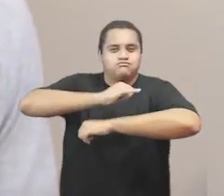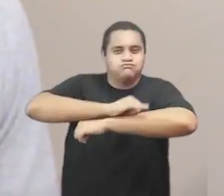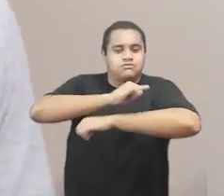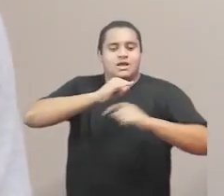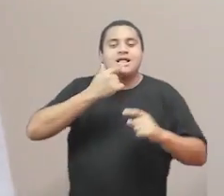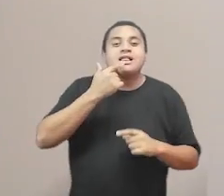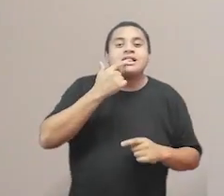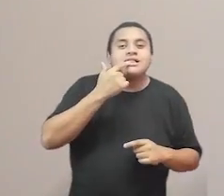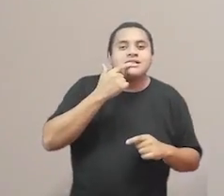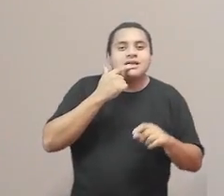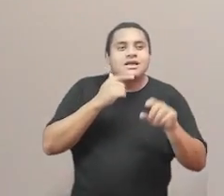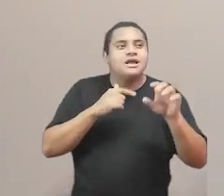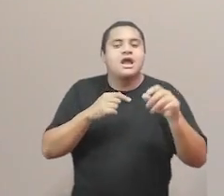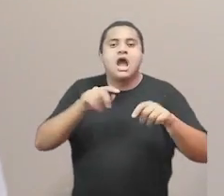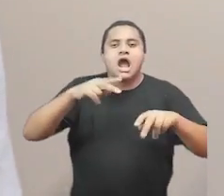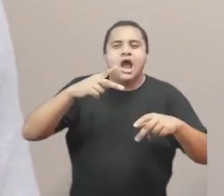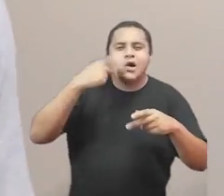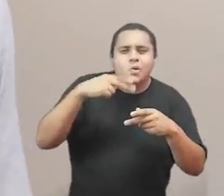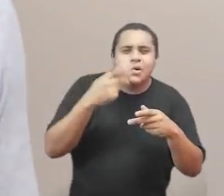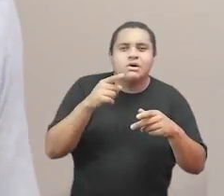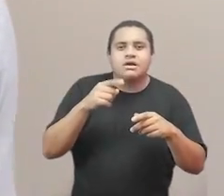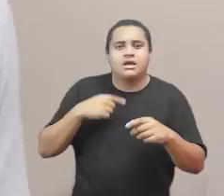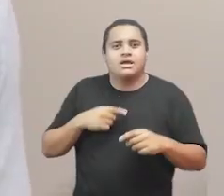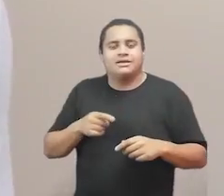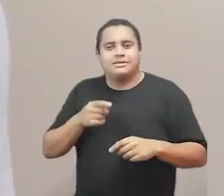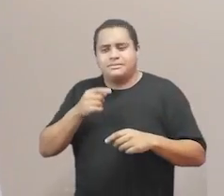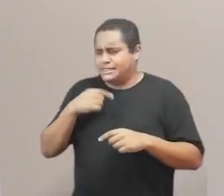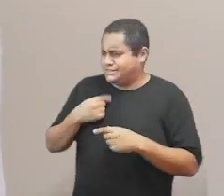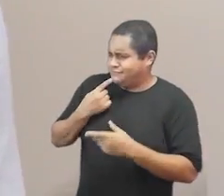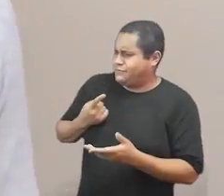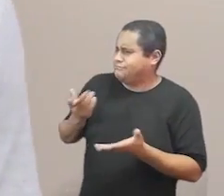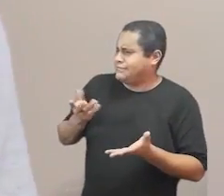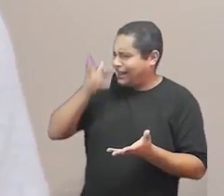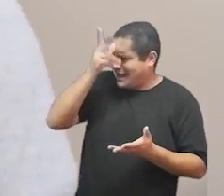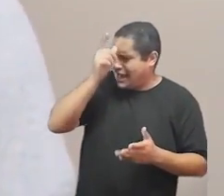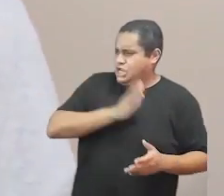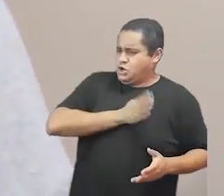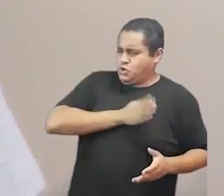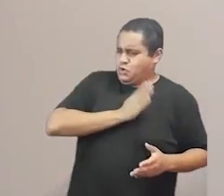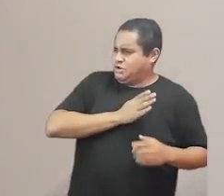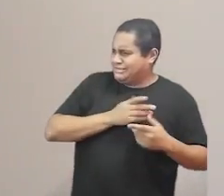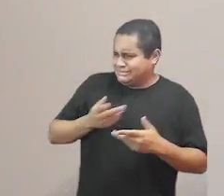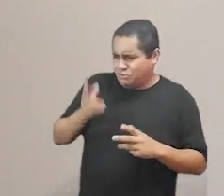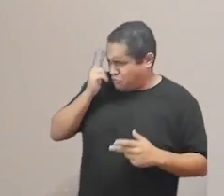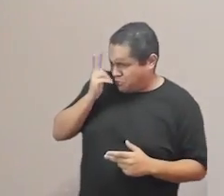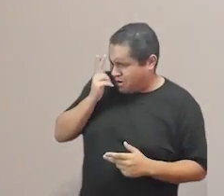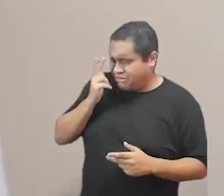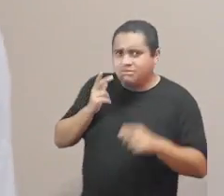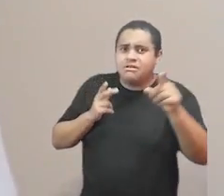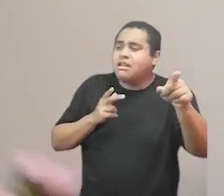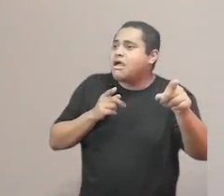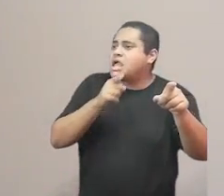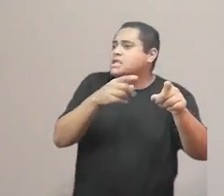sapo. Aí eu falei, coração de galinha, tranquilo. Coração de galinha é tão escroto quanto língua de sapo. A diferença é que lá em Taiwan o pessoal acha